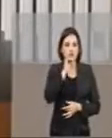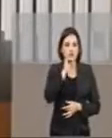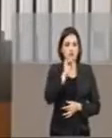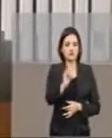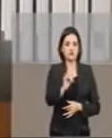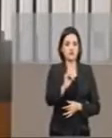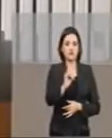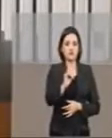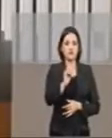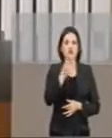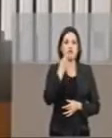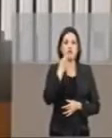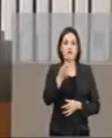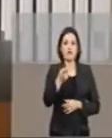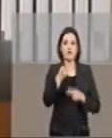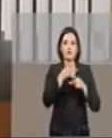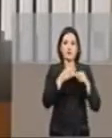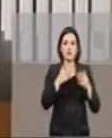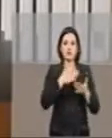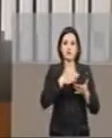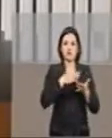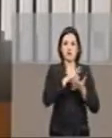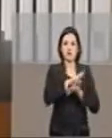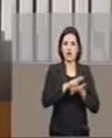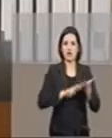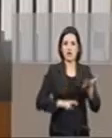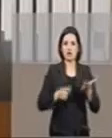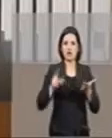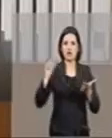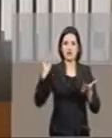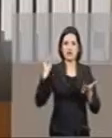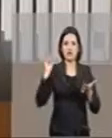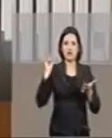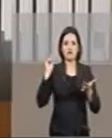feito da minha relatoria. Ministro Dias Toffoli.